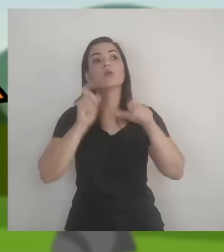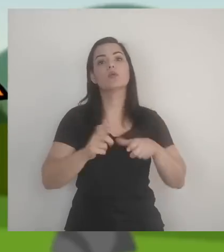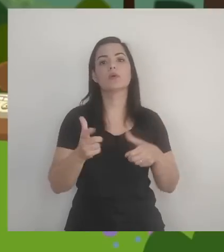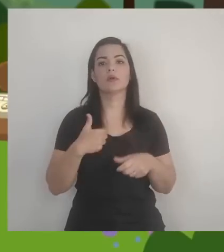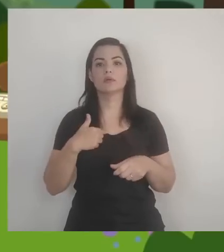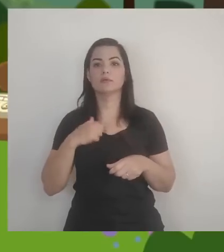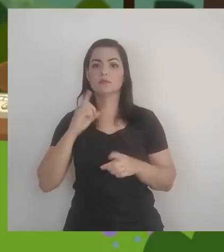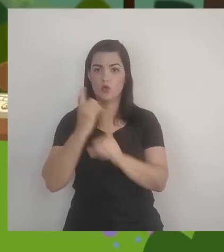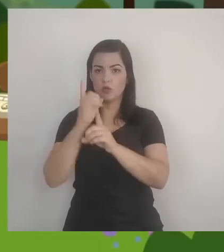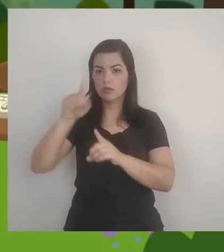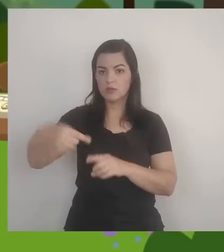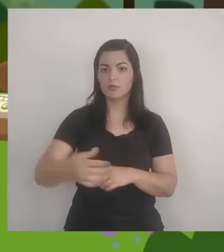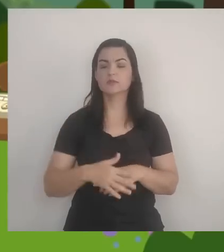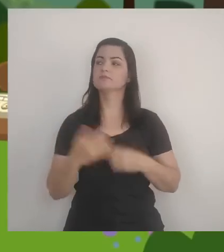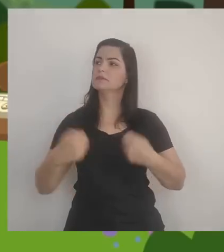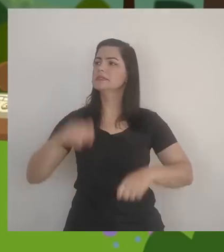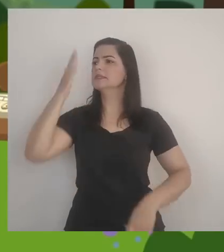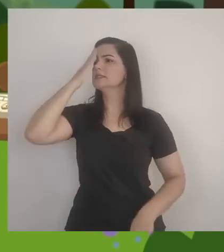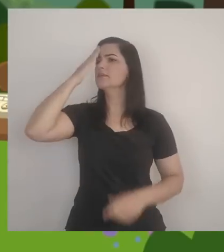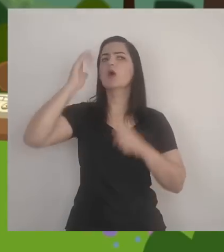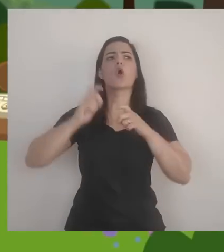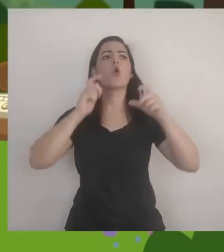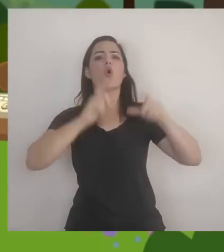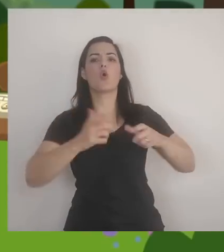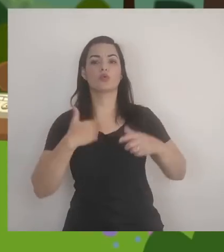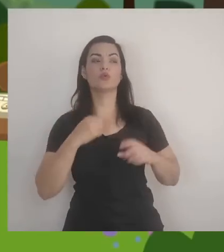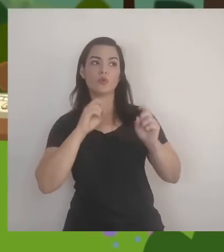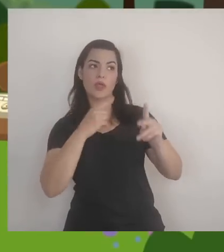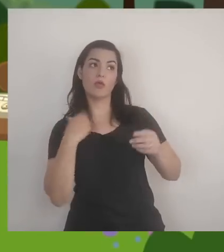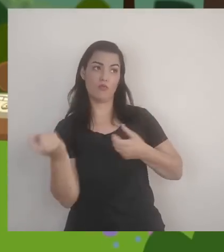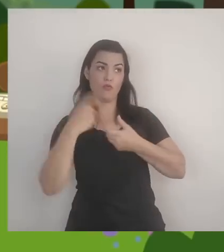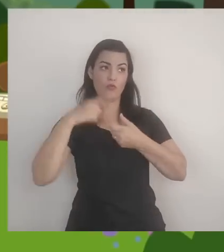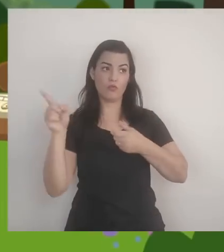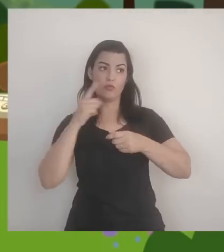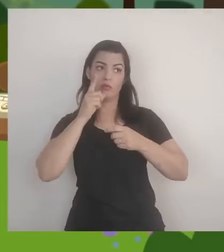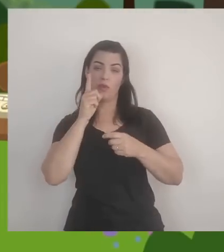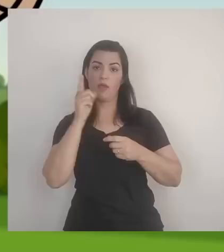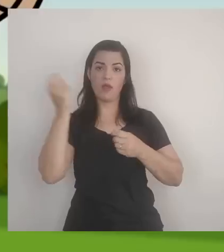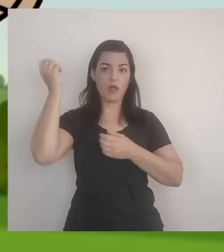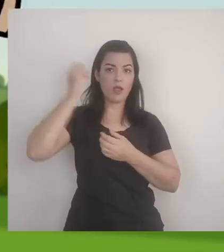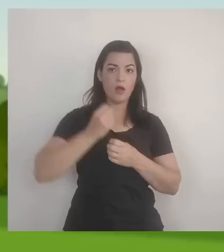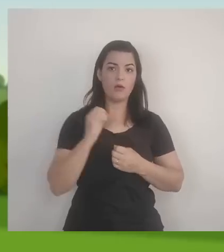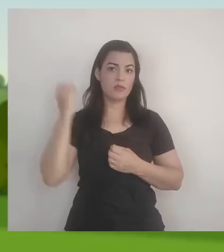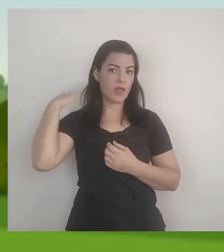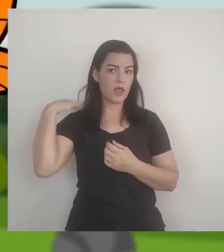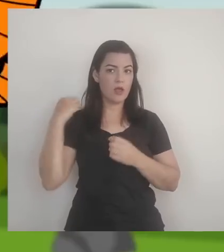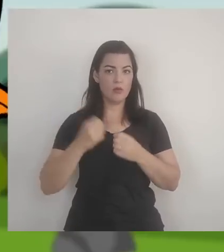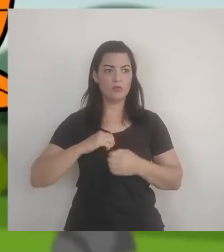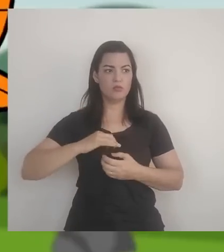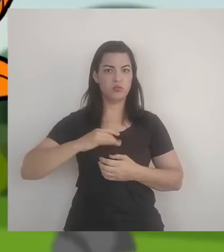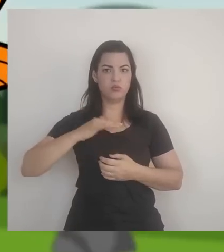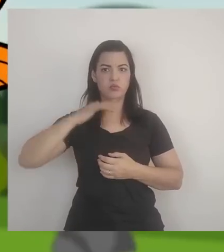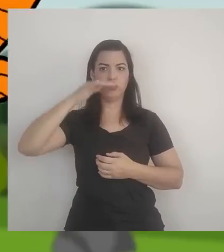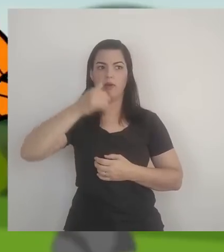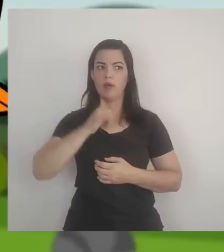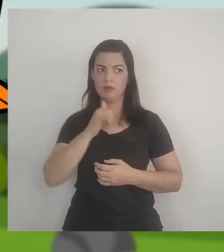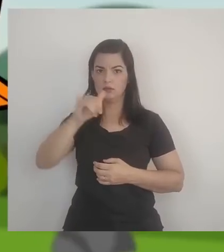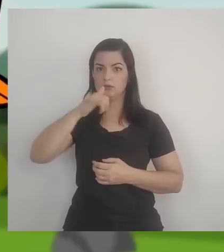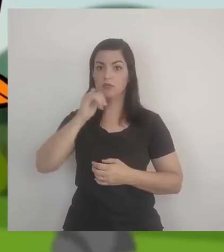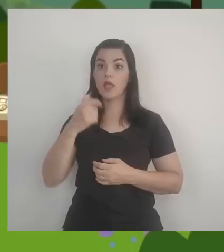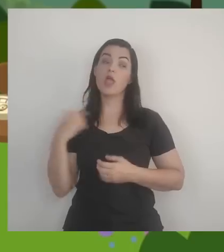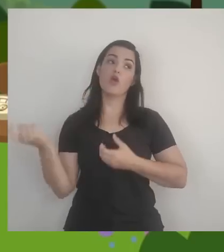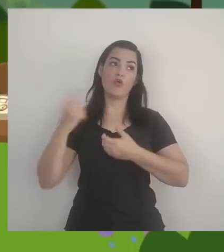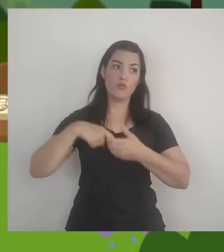Tive uma ideia. Vou reabastecer meu tanque de bolhas e depois volto com o meu Pega Vazamentos. Pega o quê? Vazamentos,